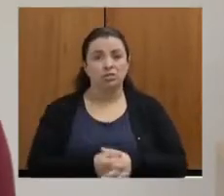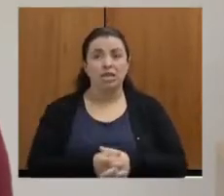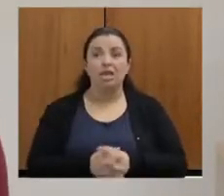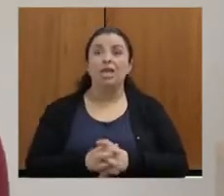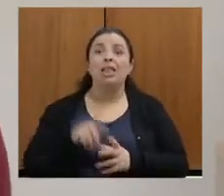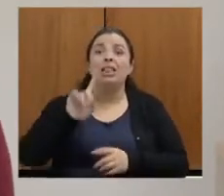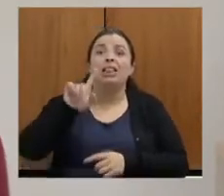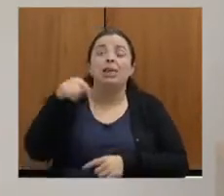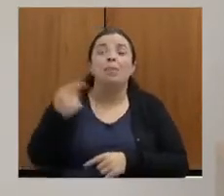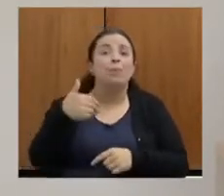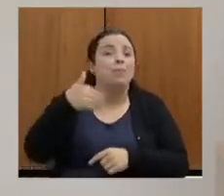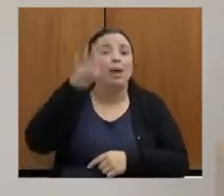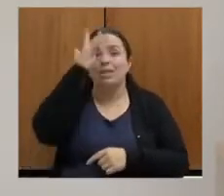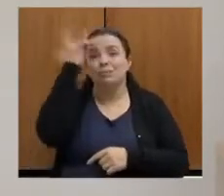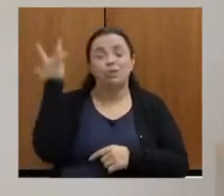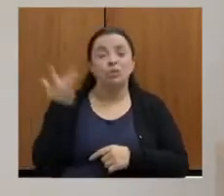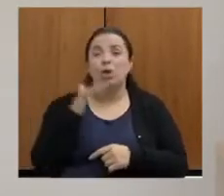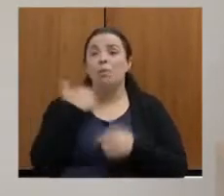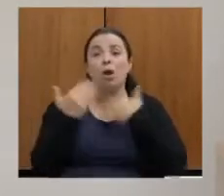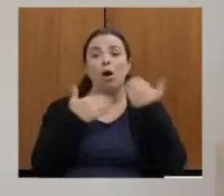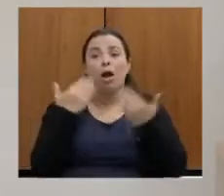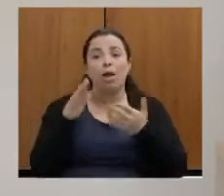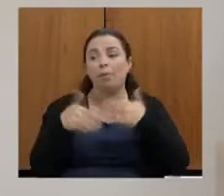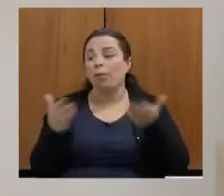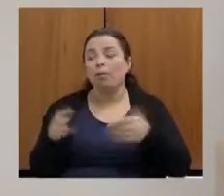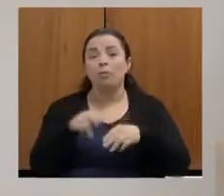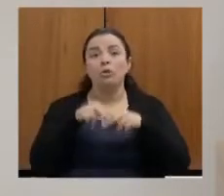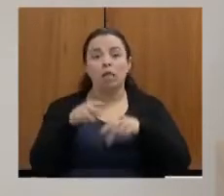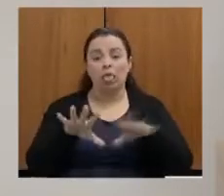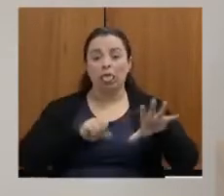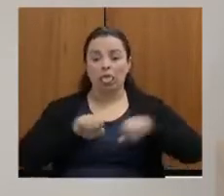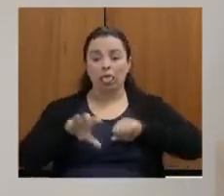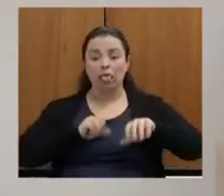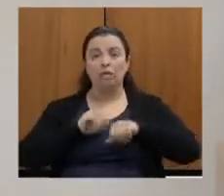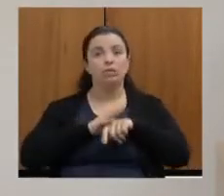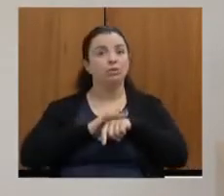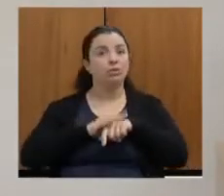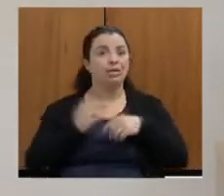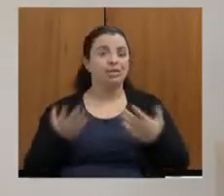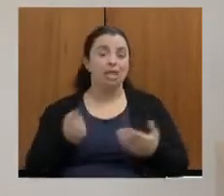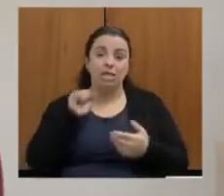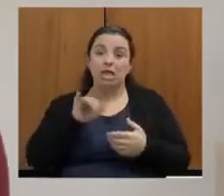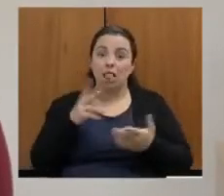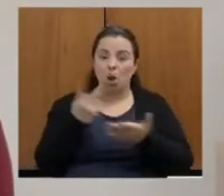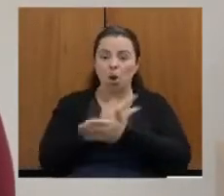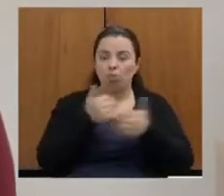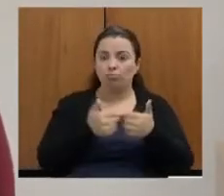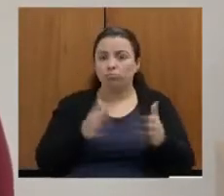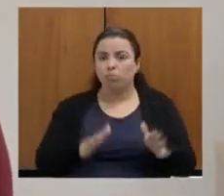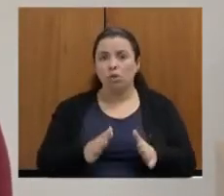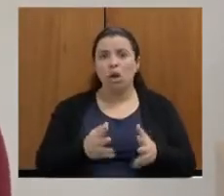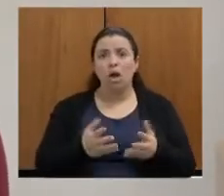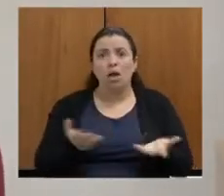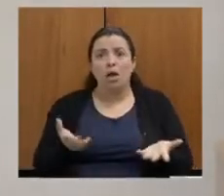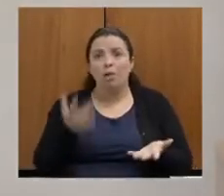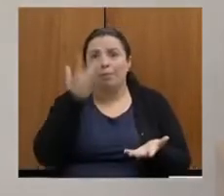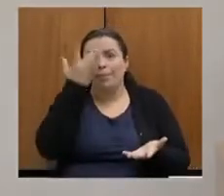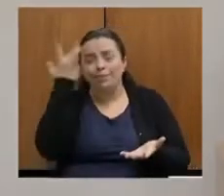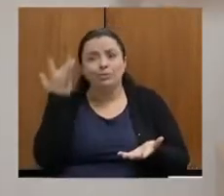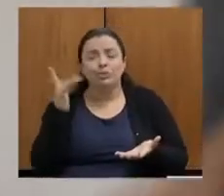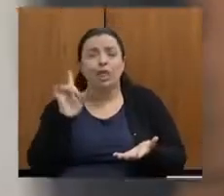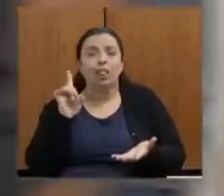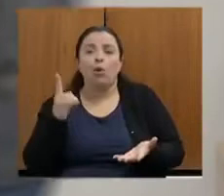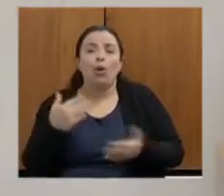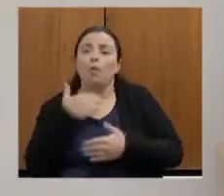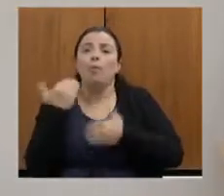doenças que vieram que sem o rompimento essas doenças não teriam chegar das pessoas que desistiram das pessoas que perderam o